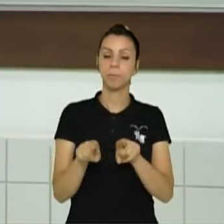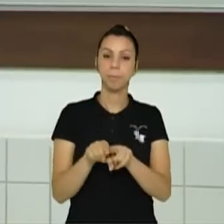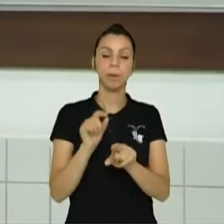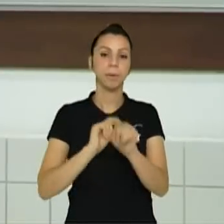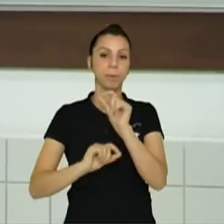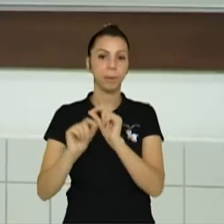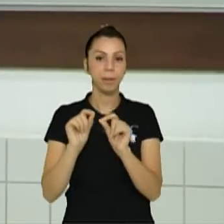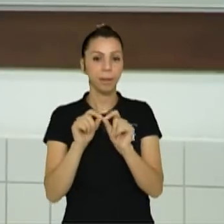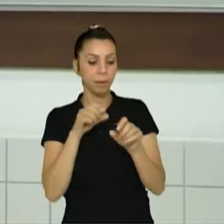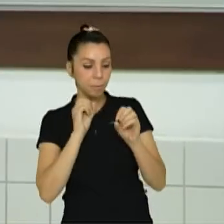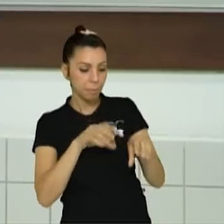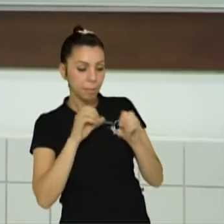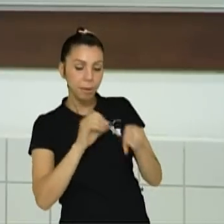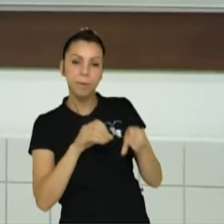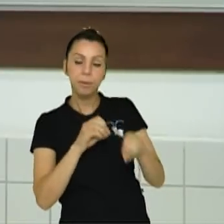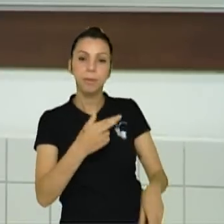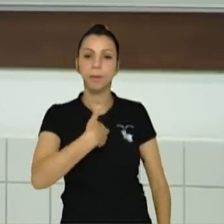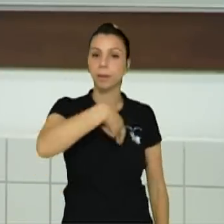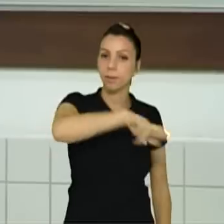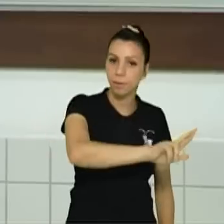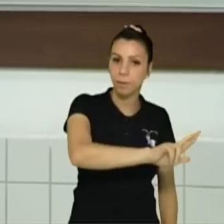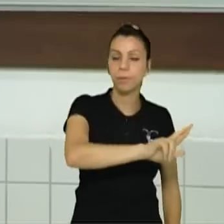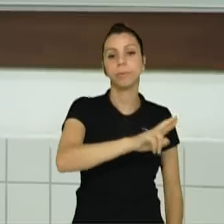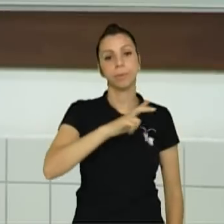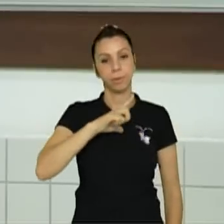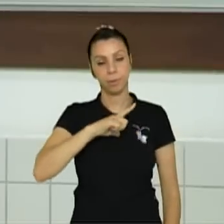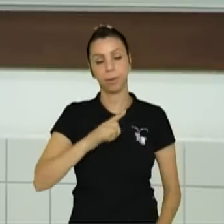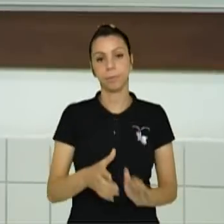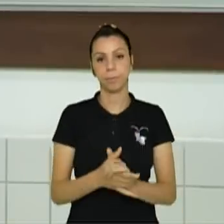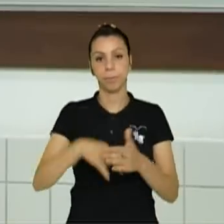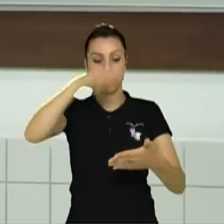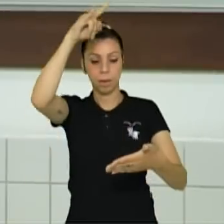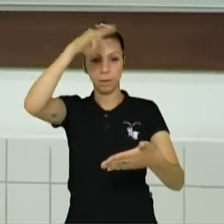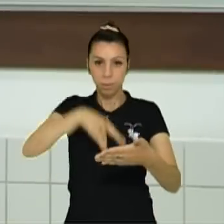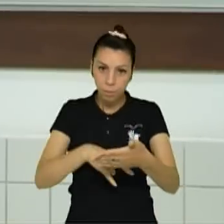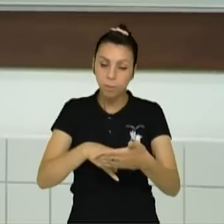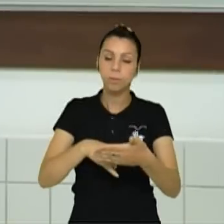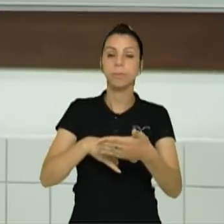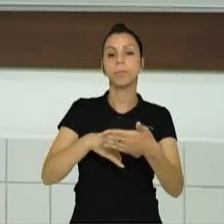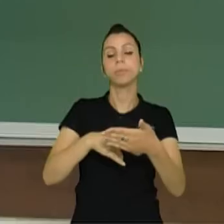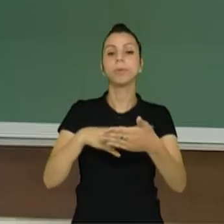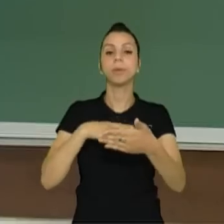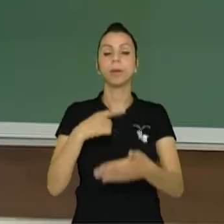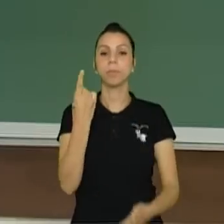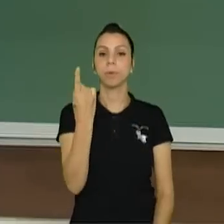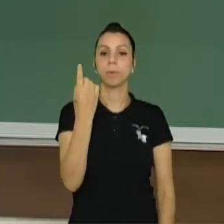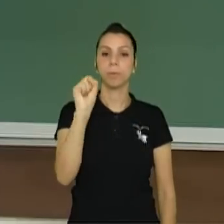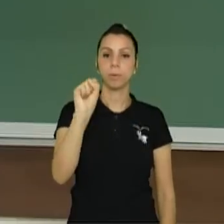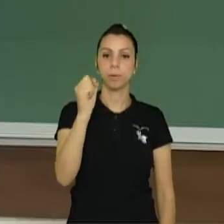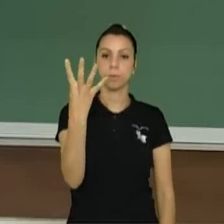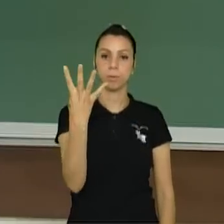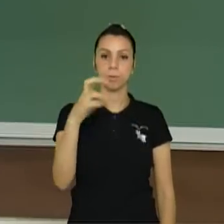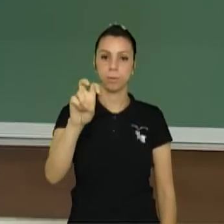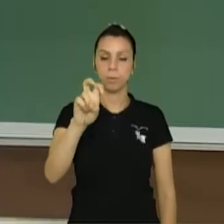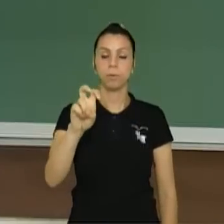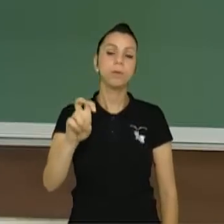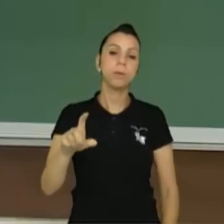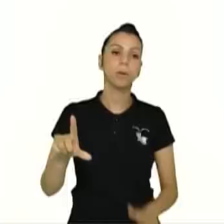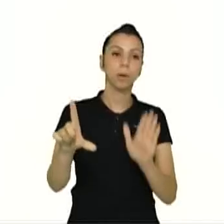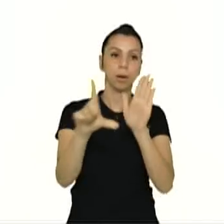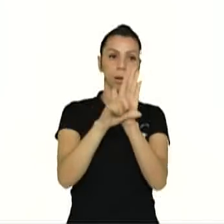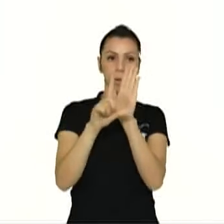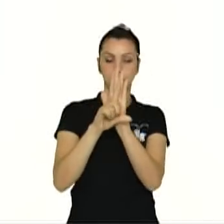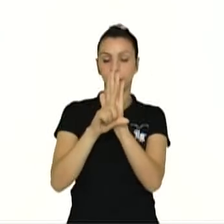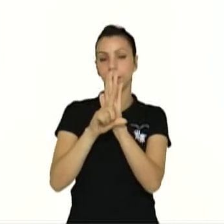Vão ser catequizados muitos deles. E aí, gente, além desse documento de 1845, quero observar também que a Lei de